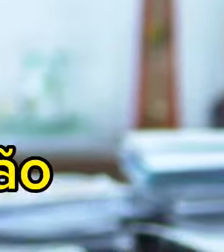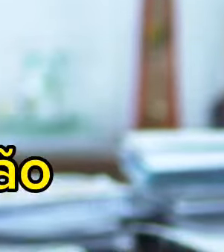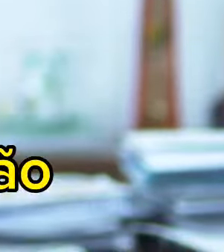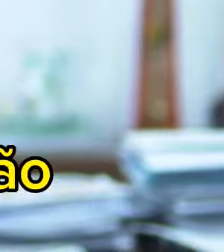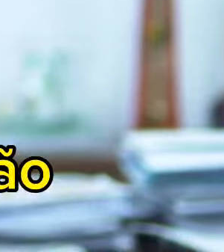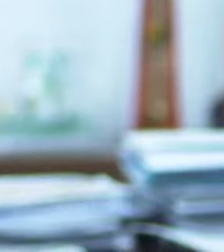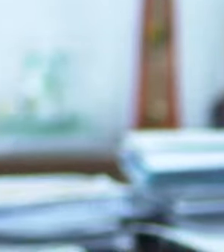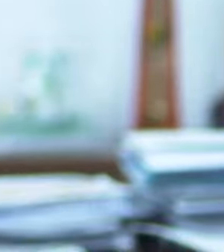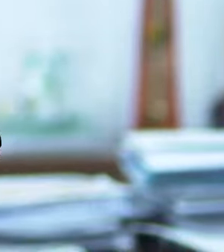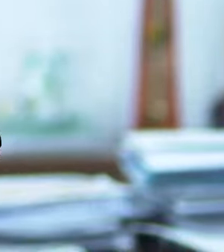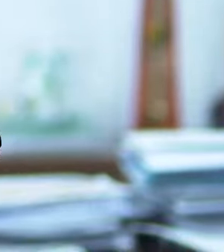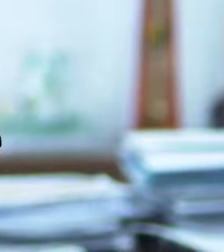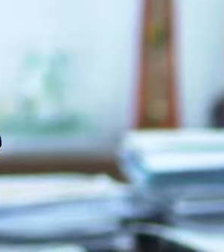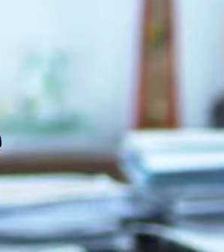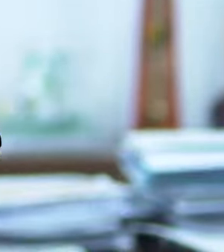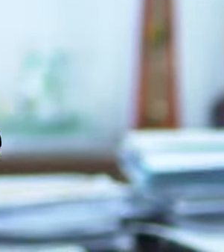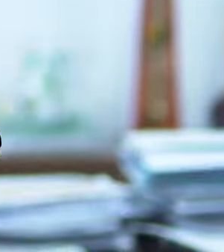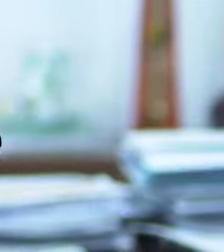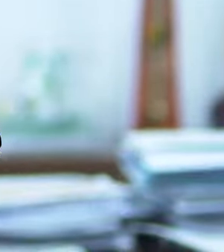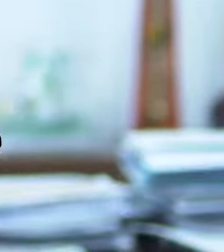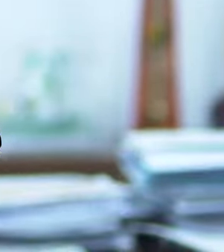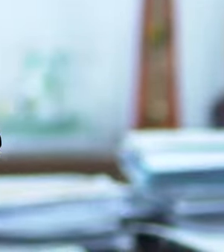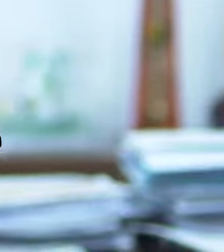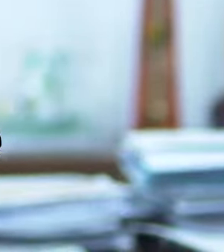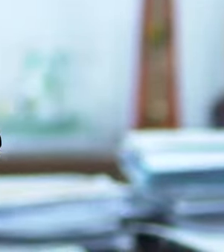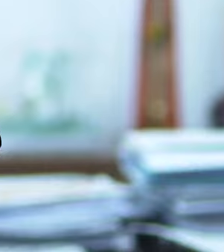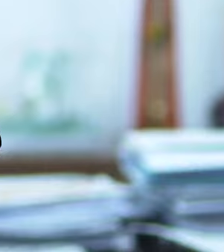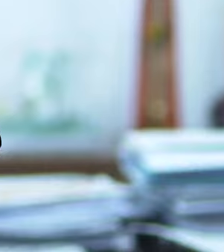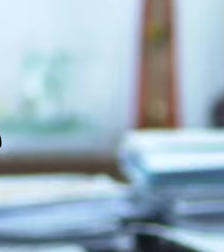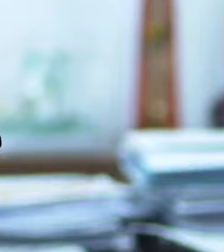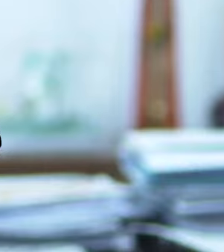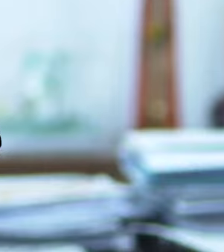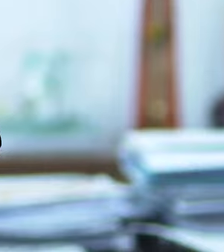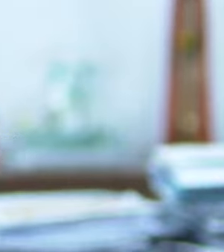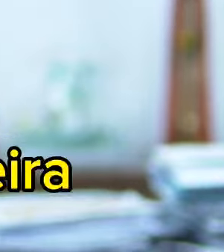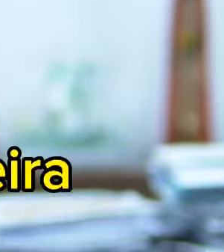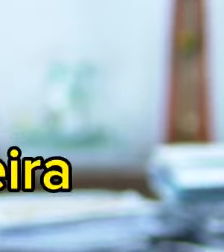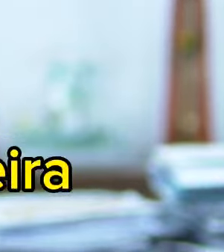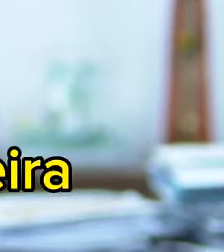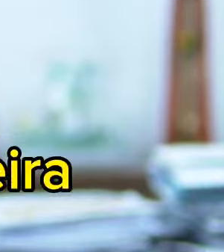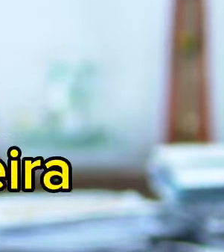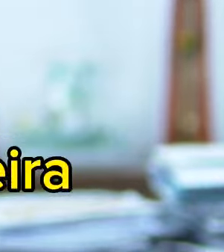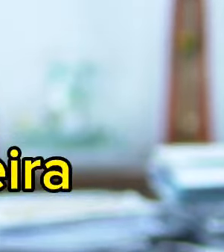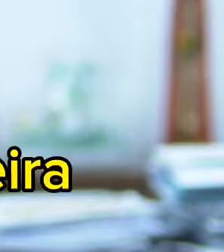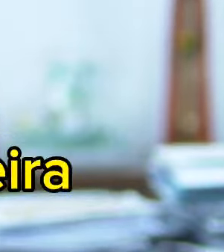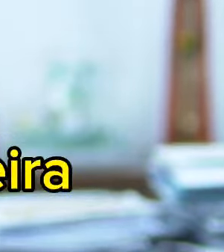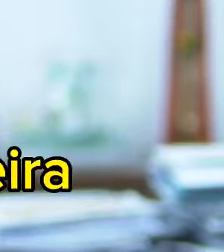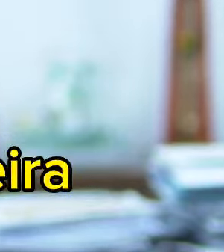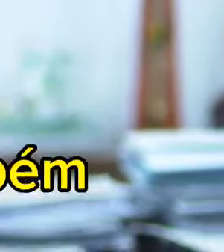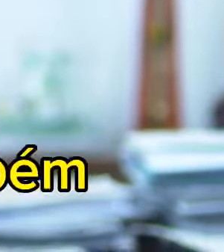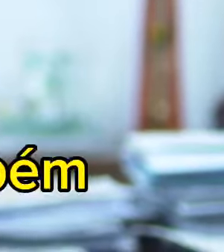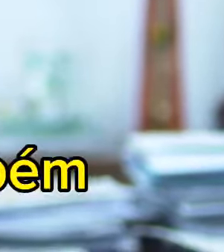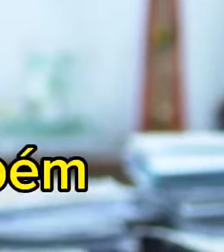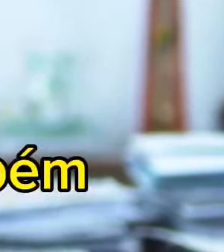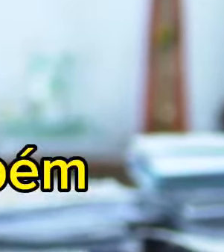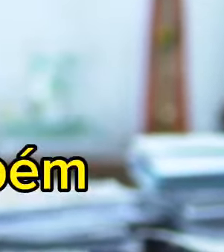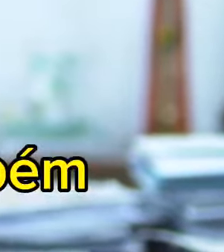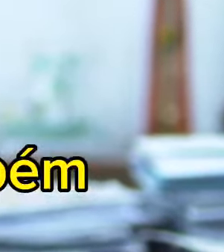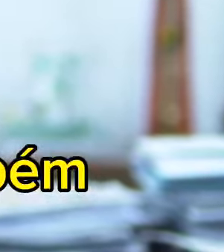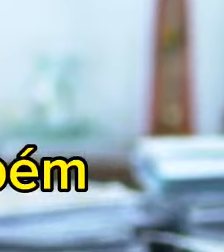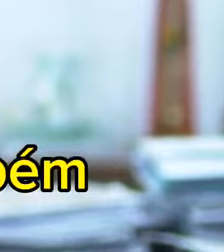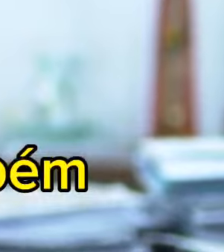de participação, mas apenas 35% recebem bolsas de produtividade, que são conquistadas no topo da carreira. É